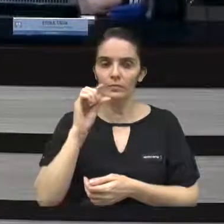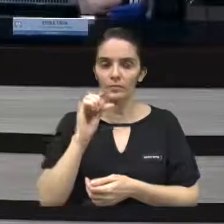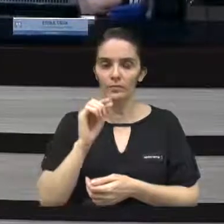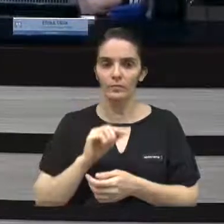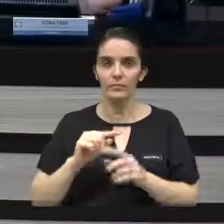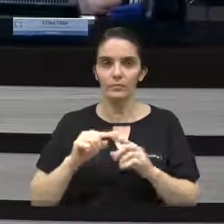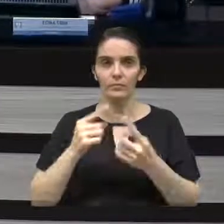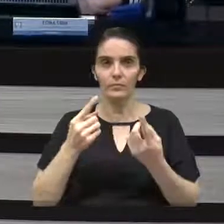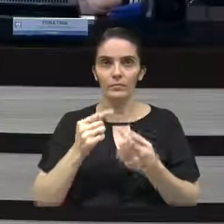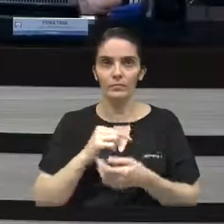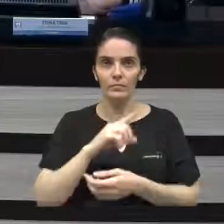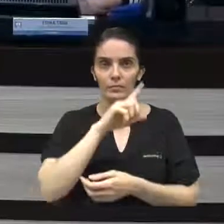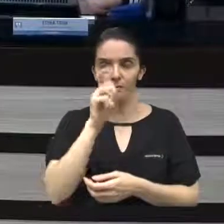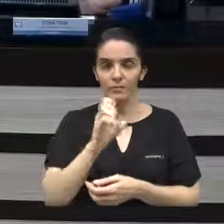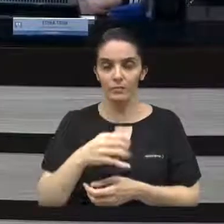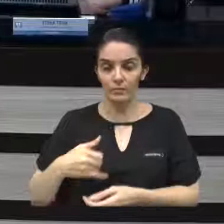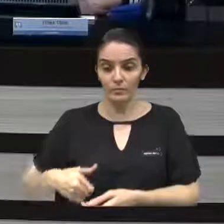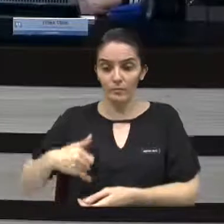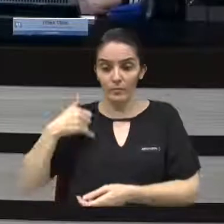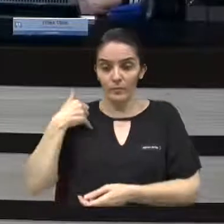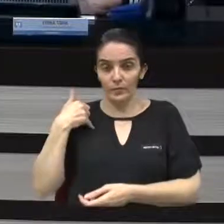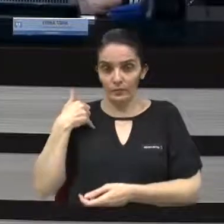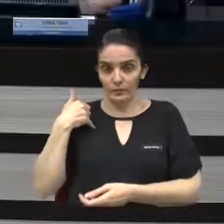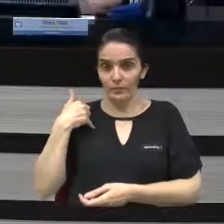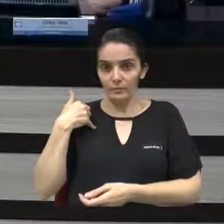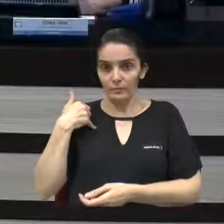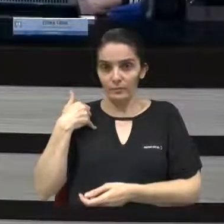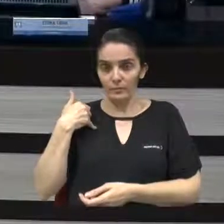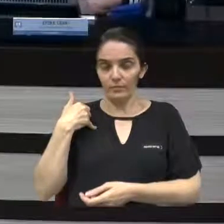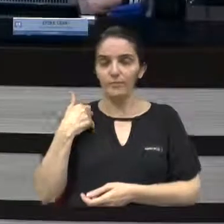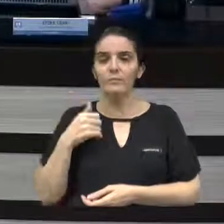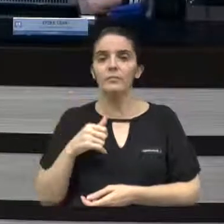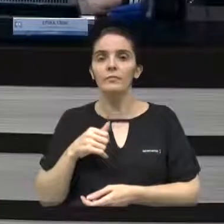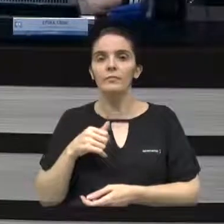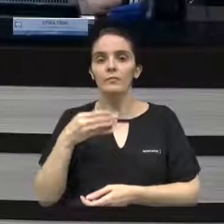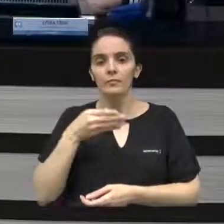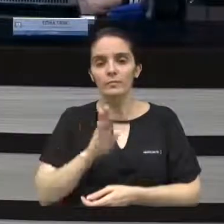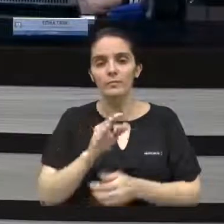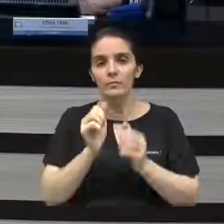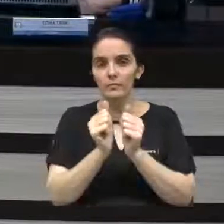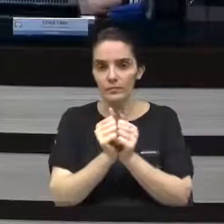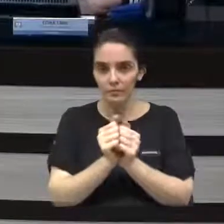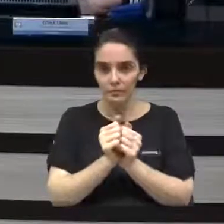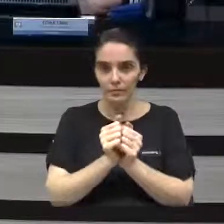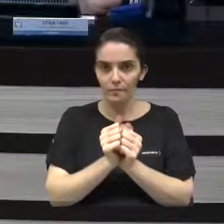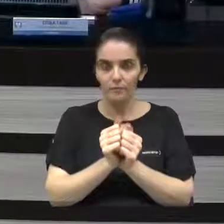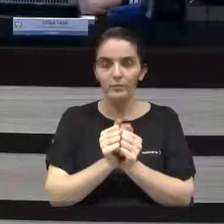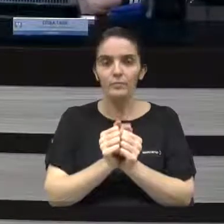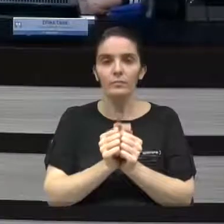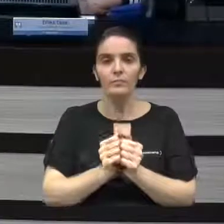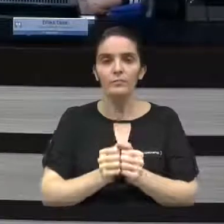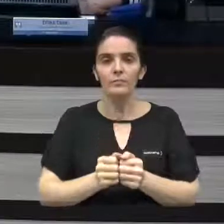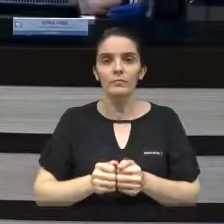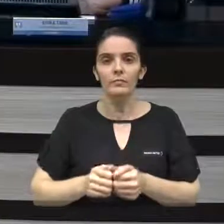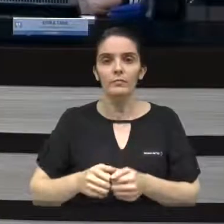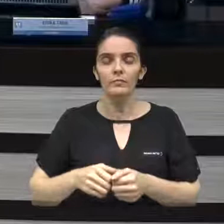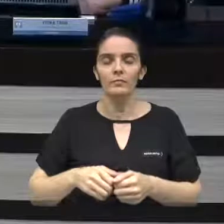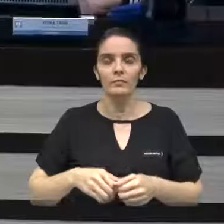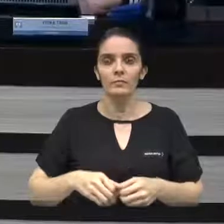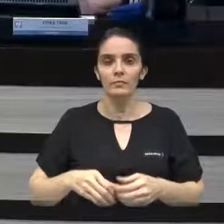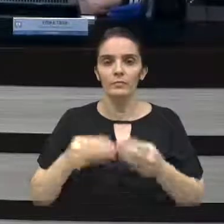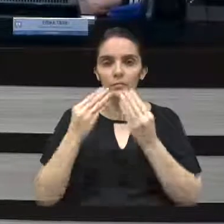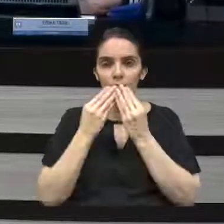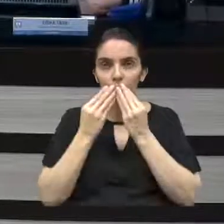orgulho de ser uma ovelha do seu rebanho. A cada final de semana que eu vou numa celebração do